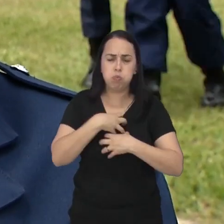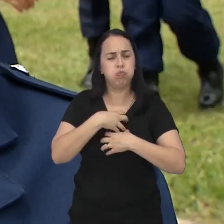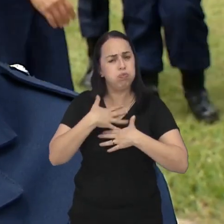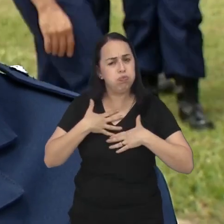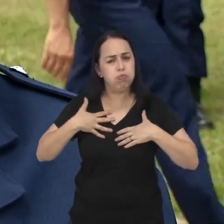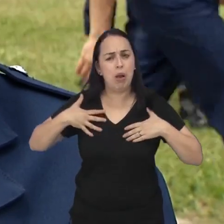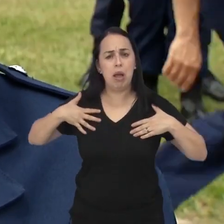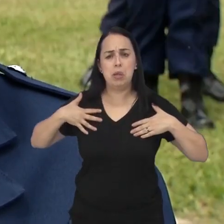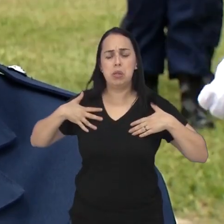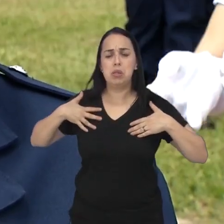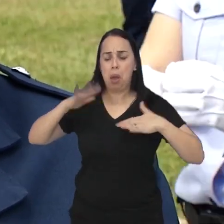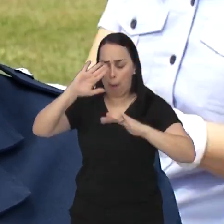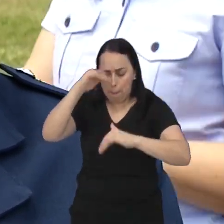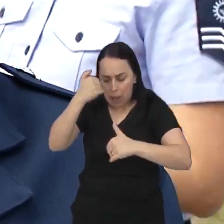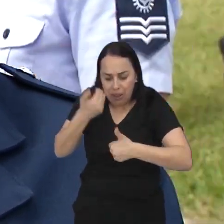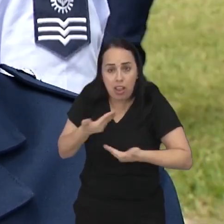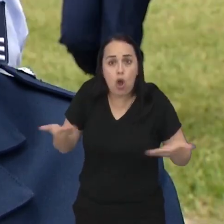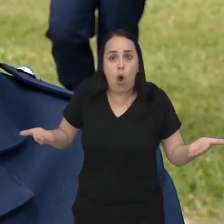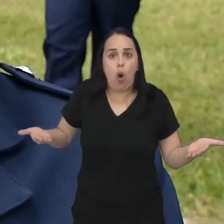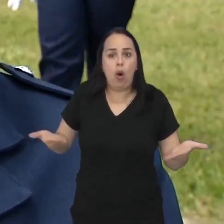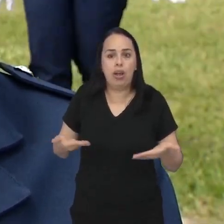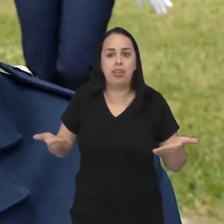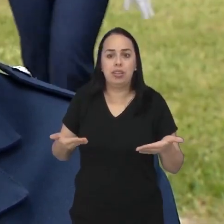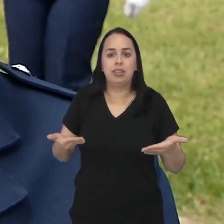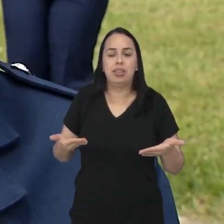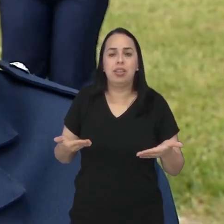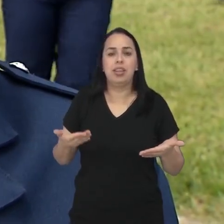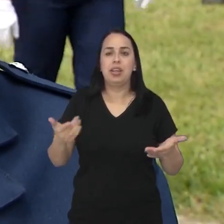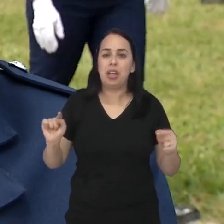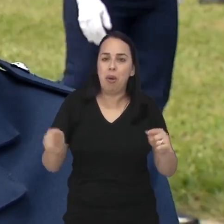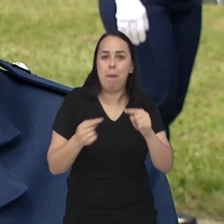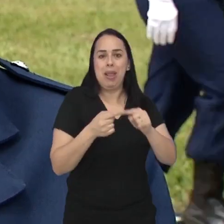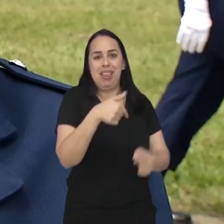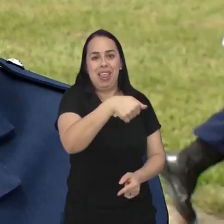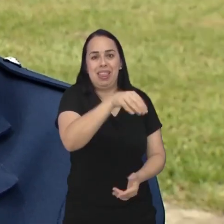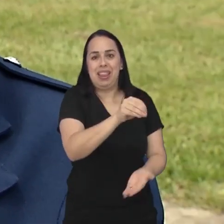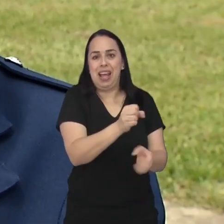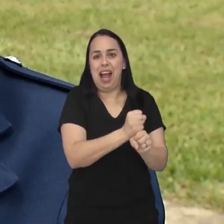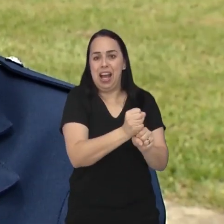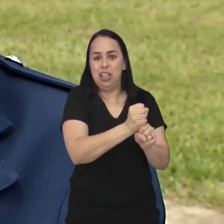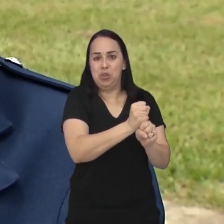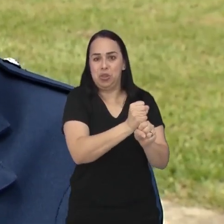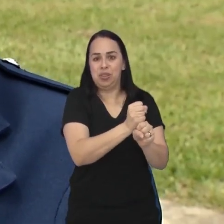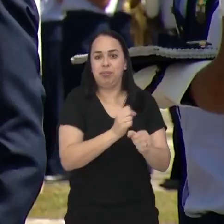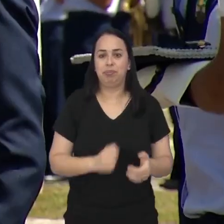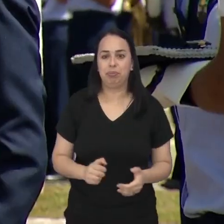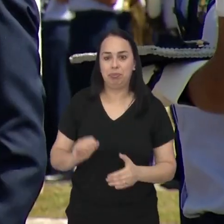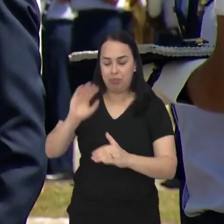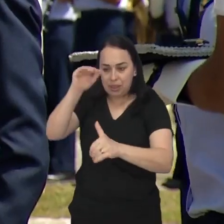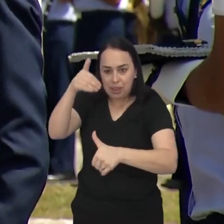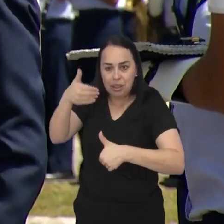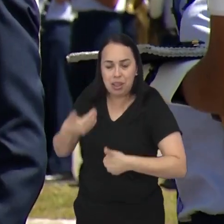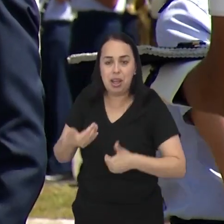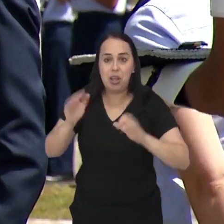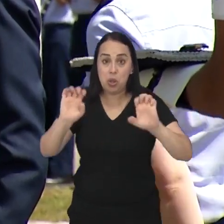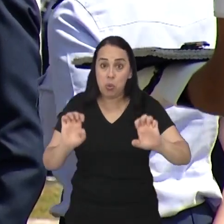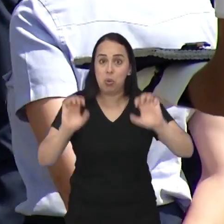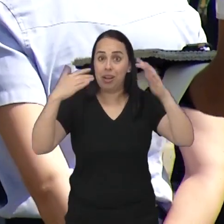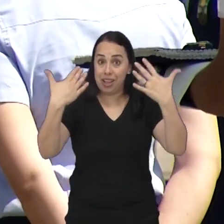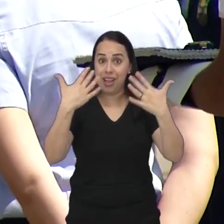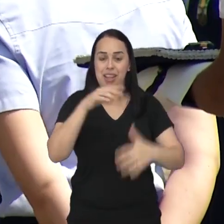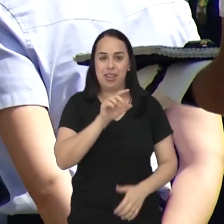um orgulho pertencer e receber essa homenagem hoje, quando o DCTA completa 70 anos. A condecoração